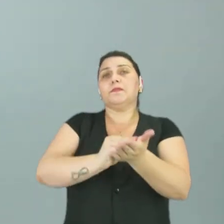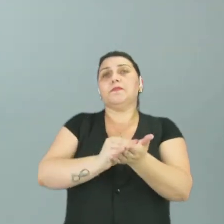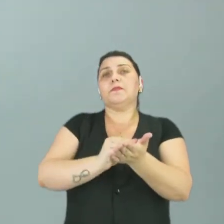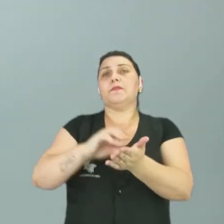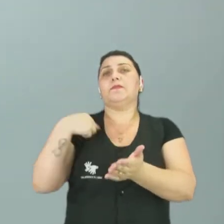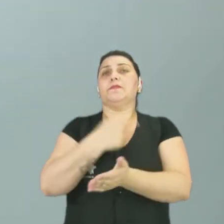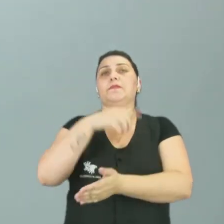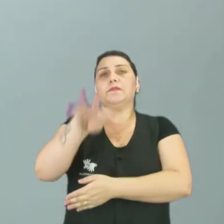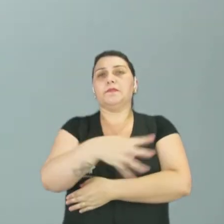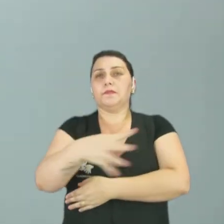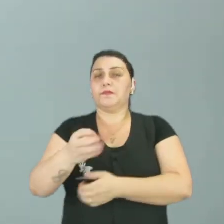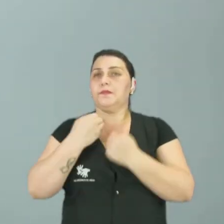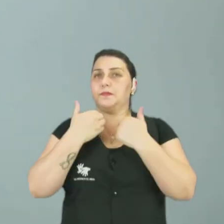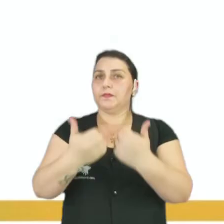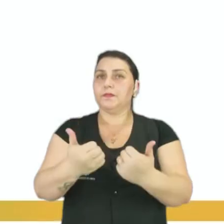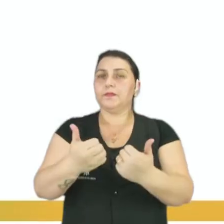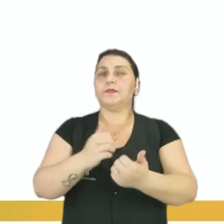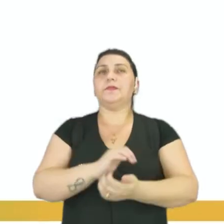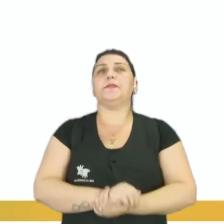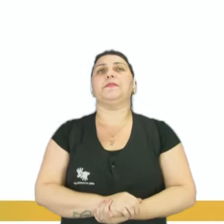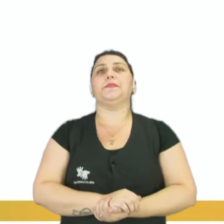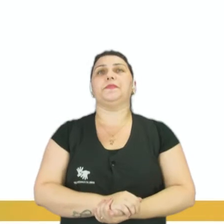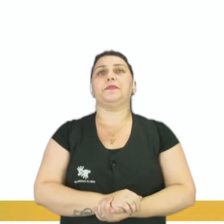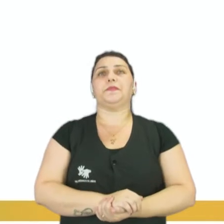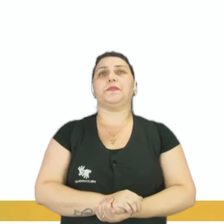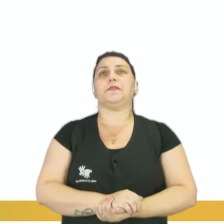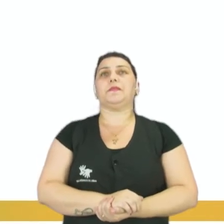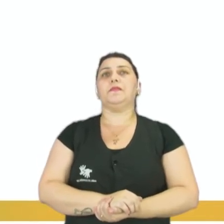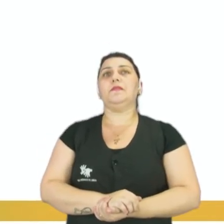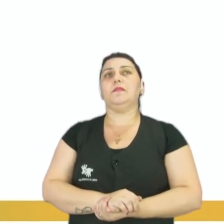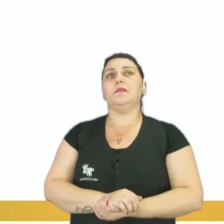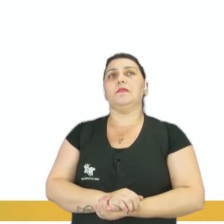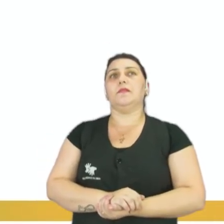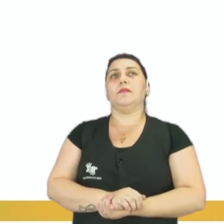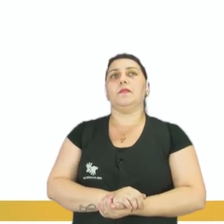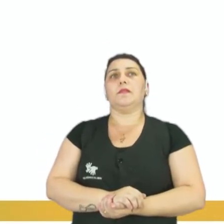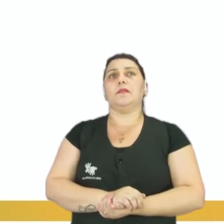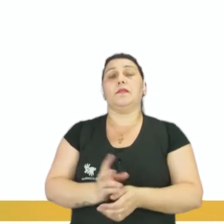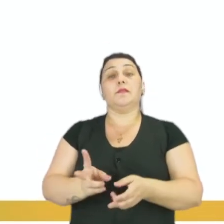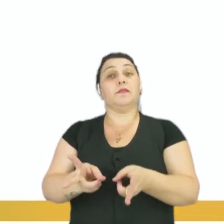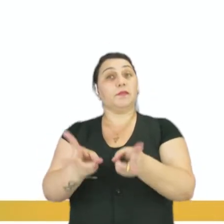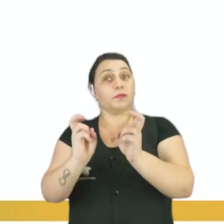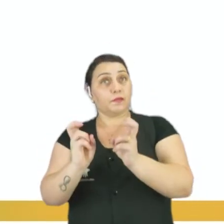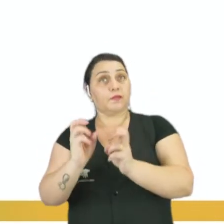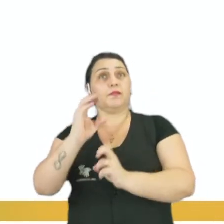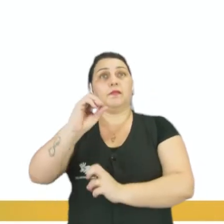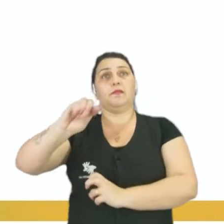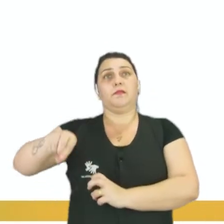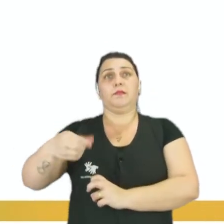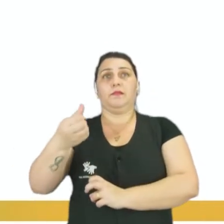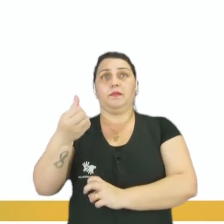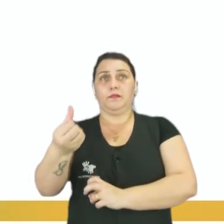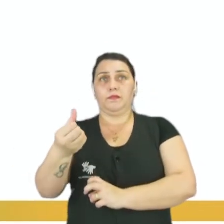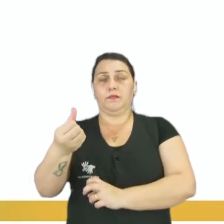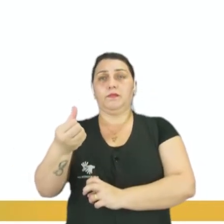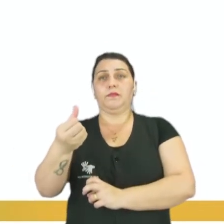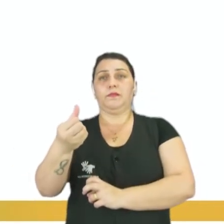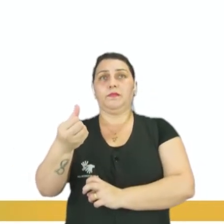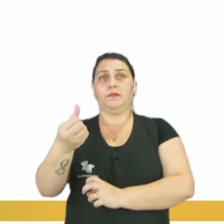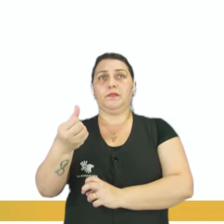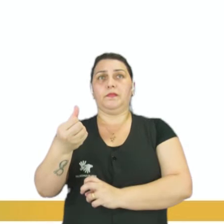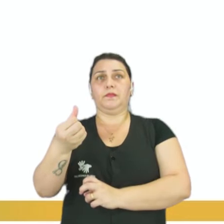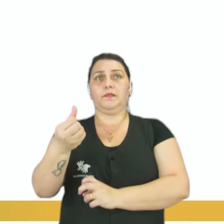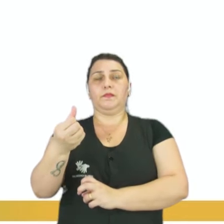na nossa tabela Tudo bem então a comboio nós percebemos na